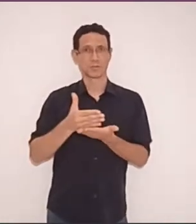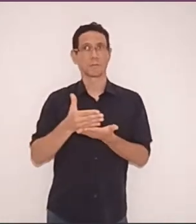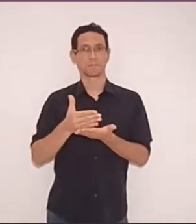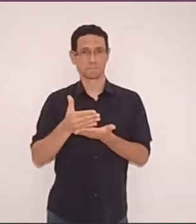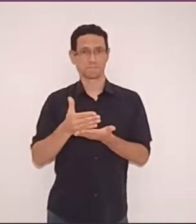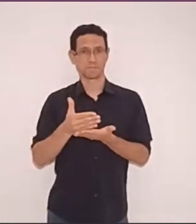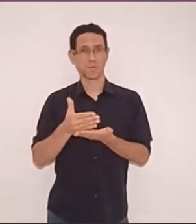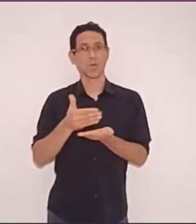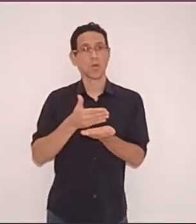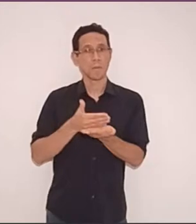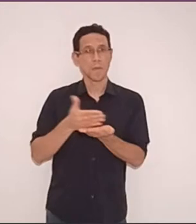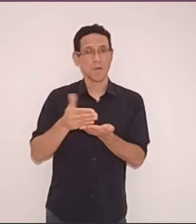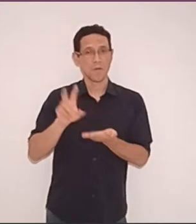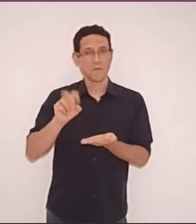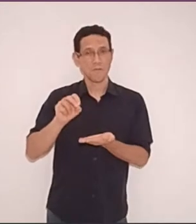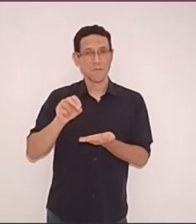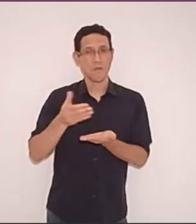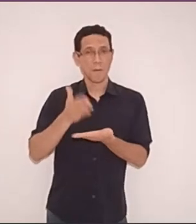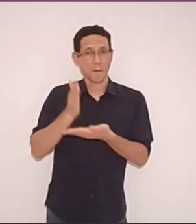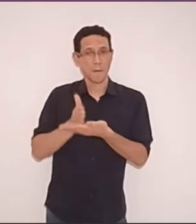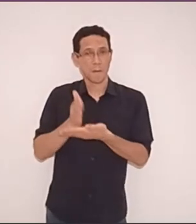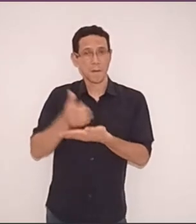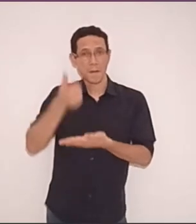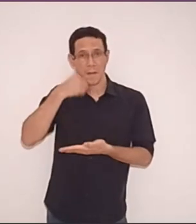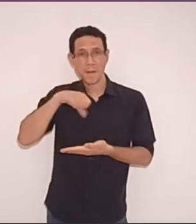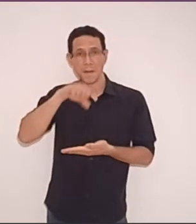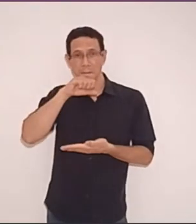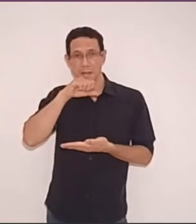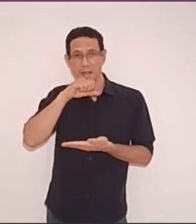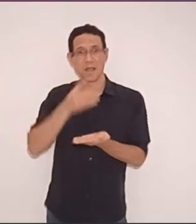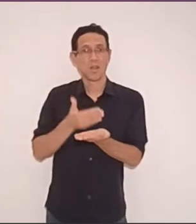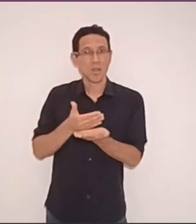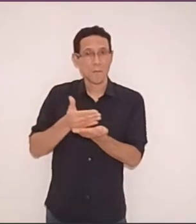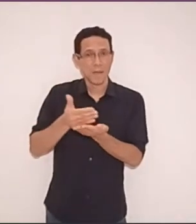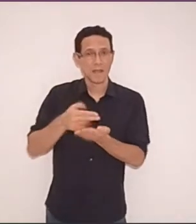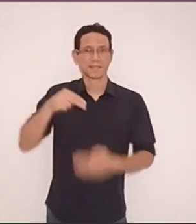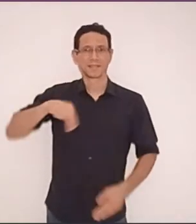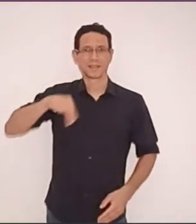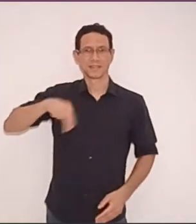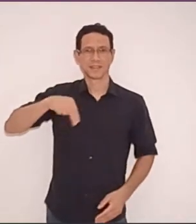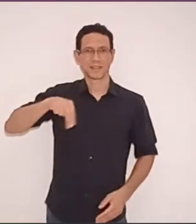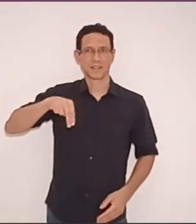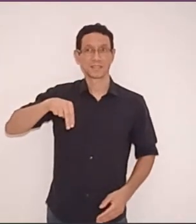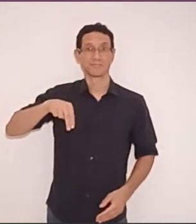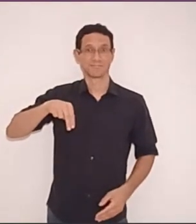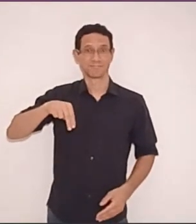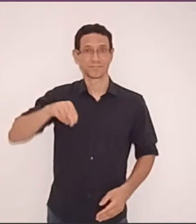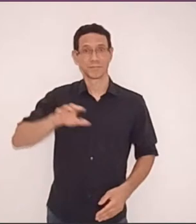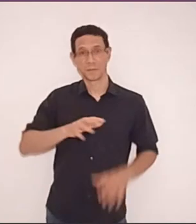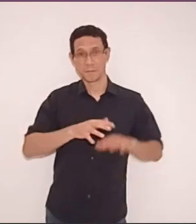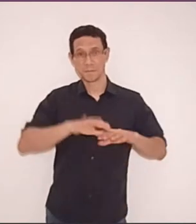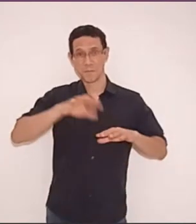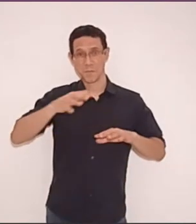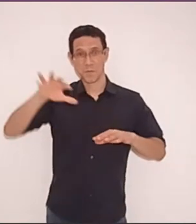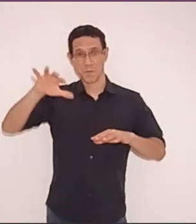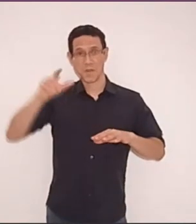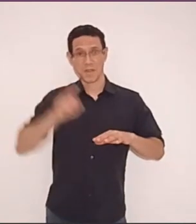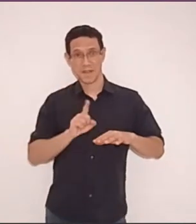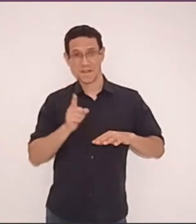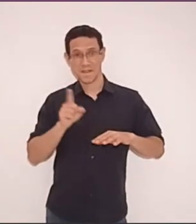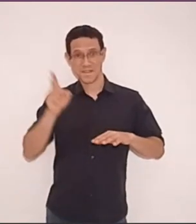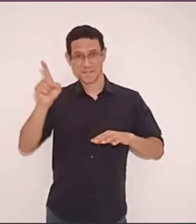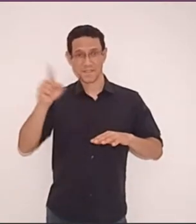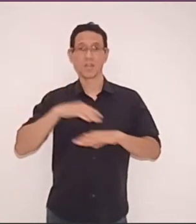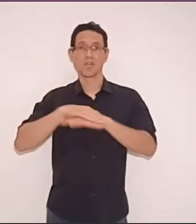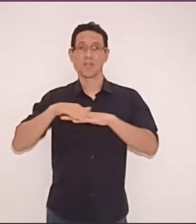meio geração branco o mesmo geração meta vai no morro conversa com as mais velhas